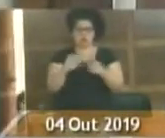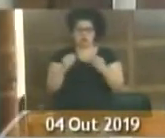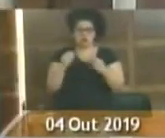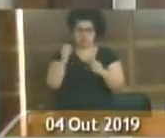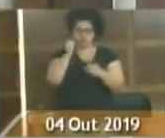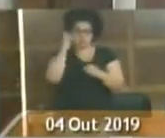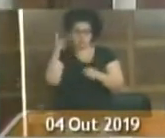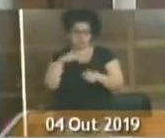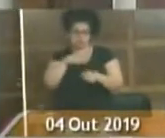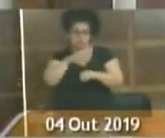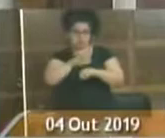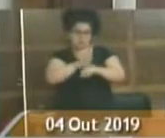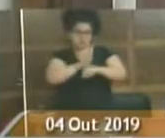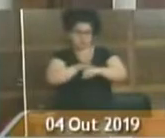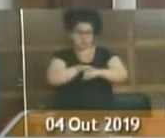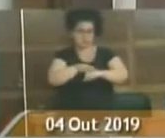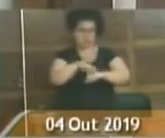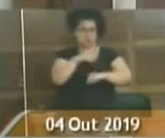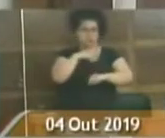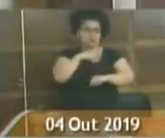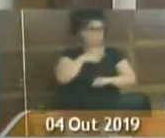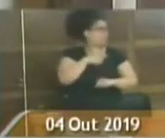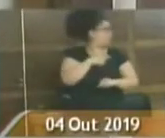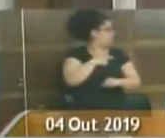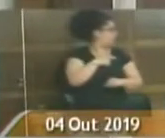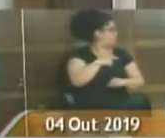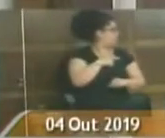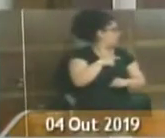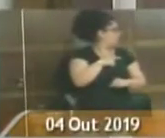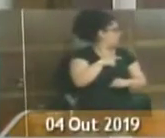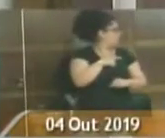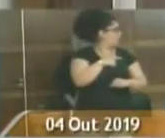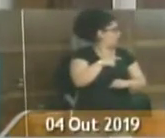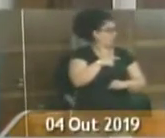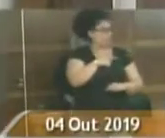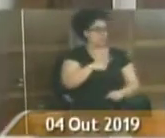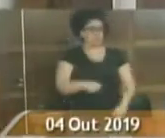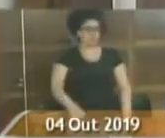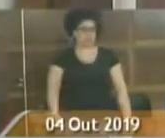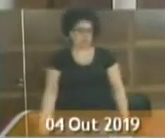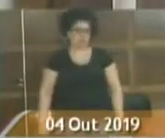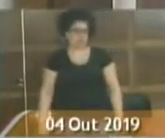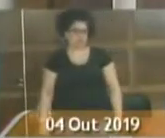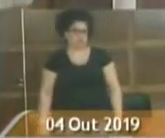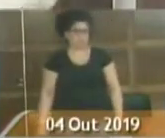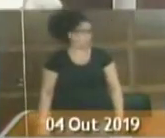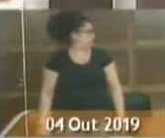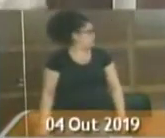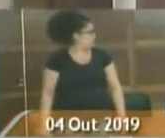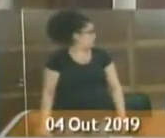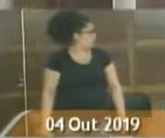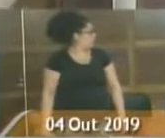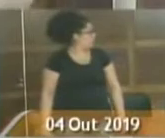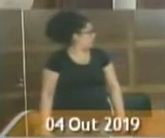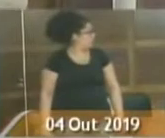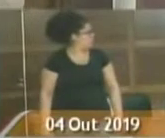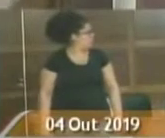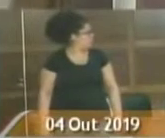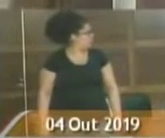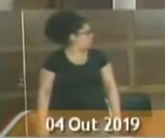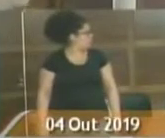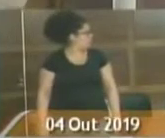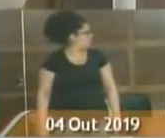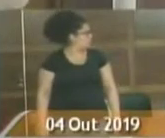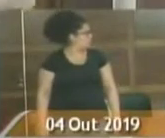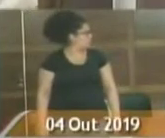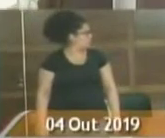tem esporotricose, ele tem a FELV também, isso já mostrou para a gente. Isso aí é outro papo também, é a FELV,